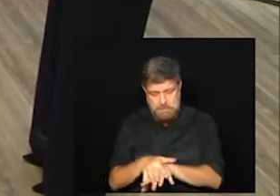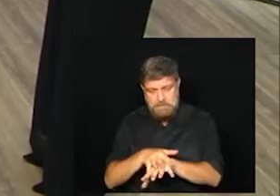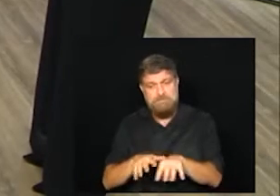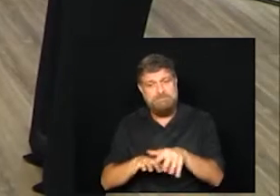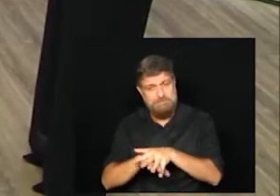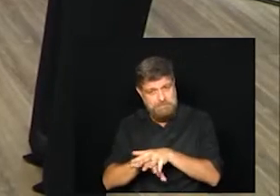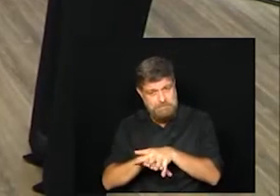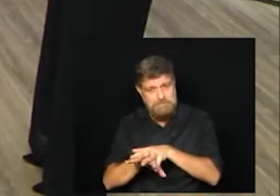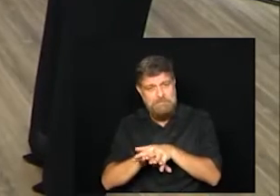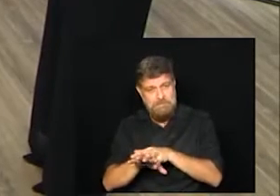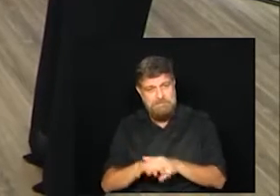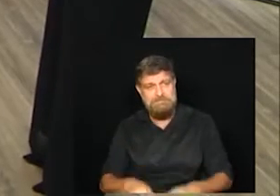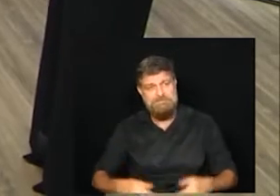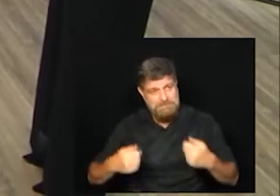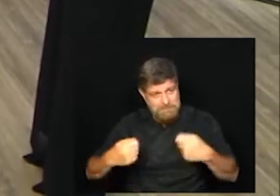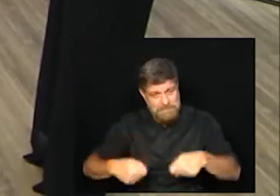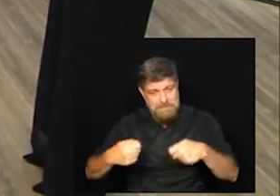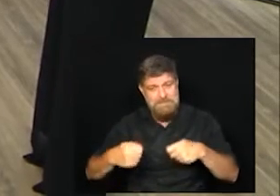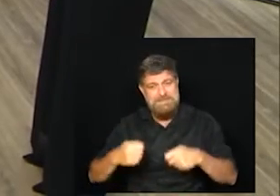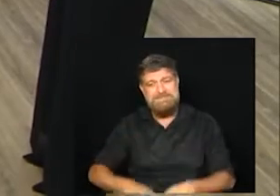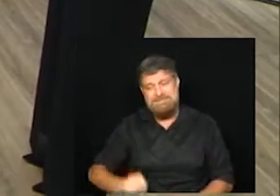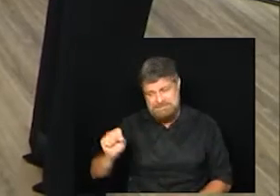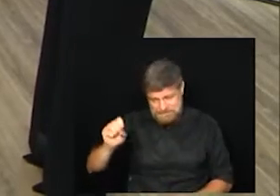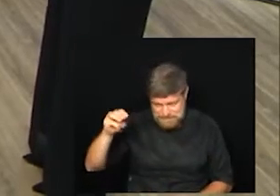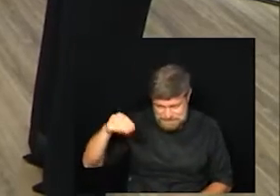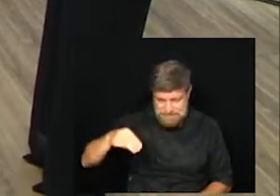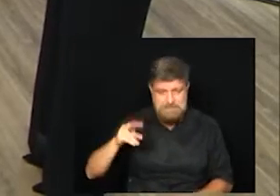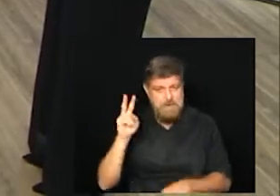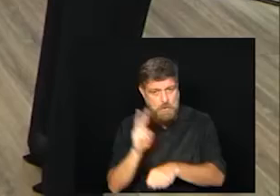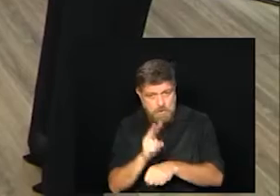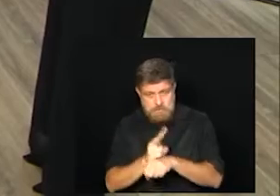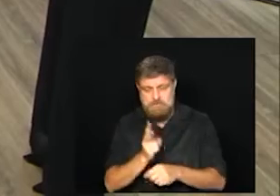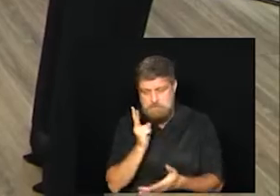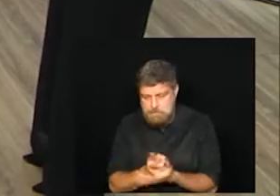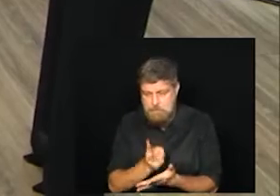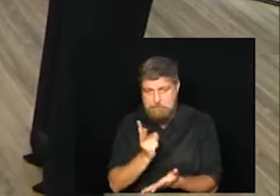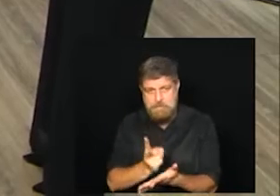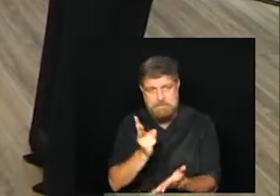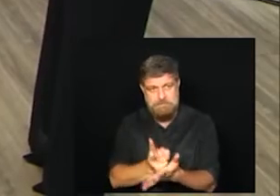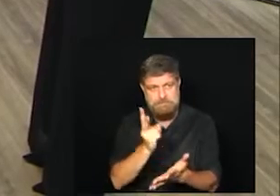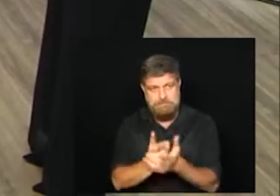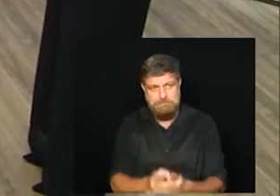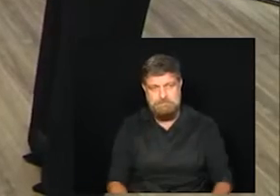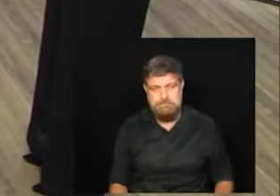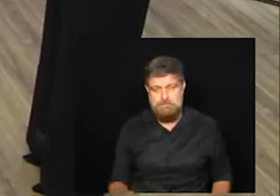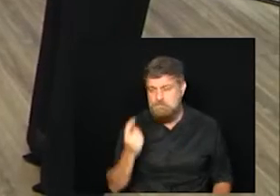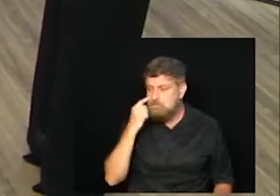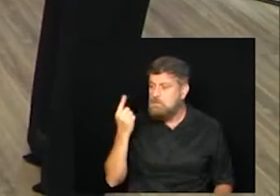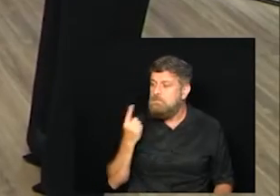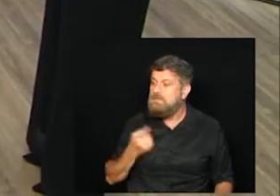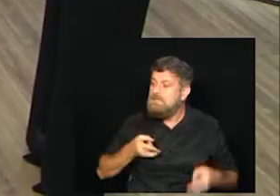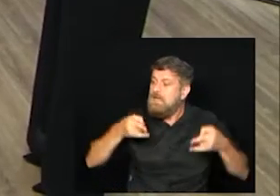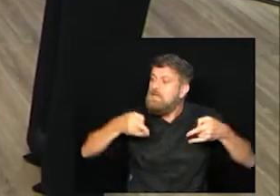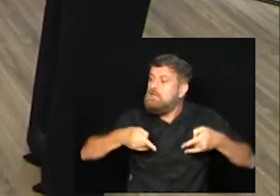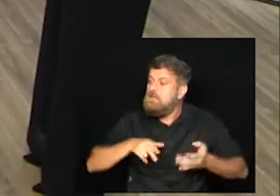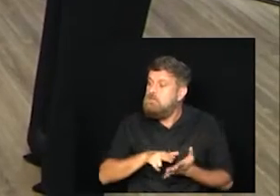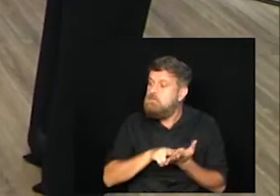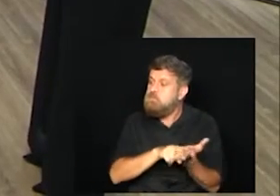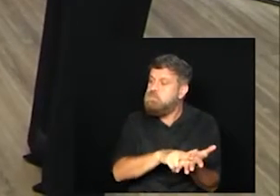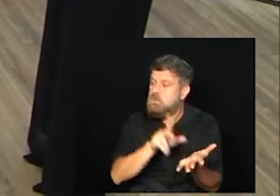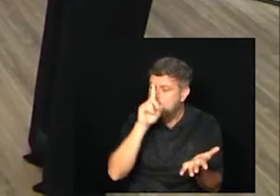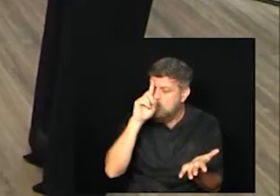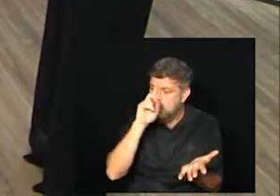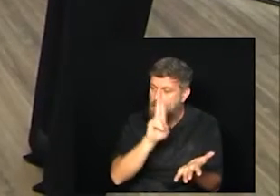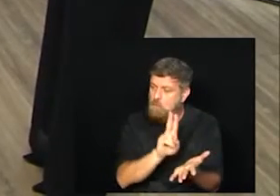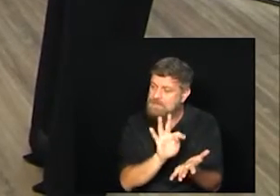higienização das mãos, é necessário os cuidados continuarem. Mirna Abreu, taxa de ocupação de leitos de UTI. Eu lembro